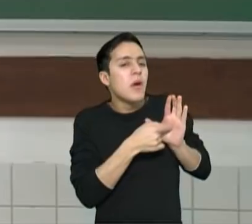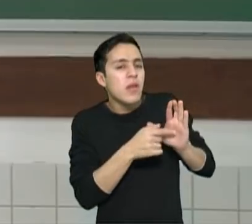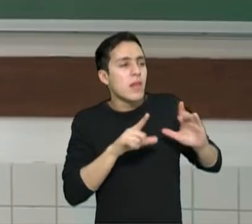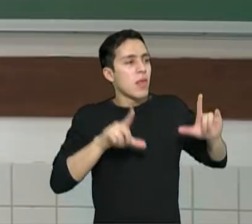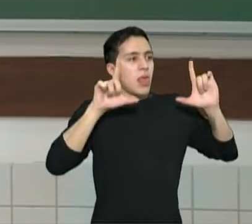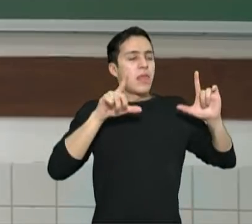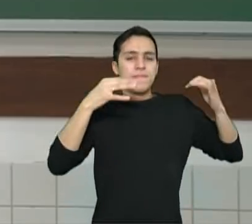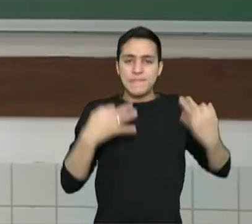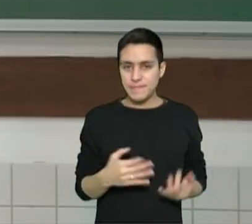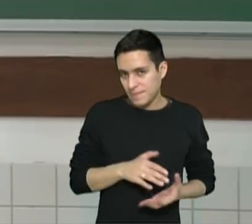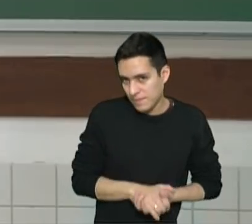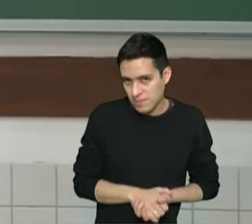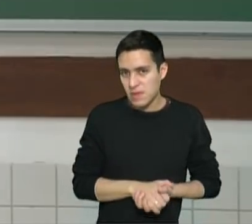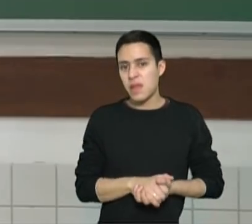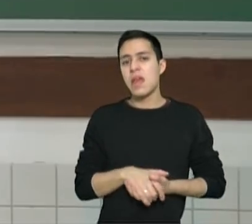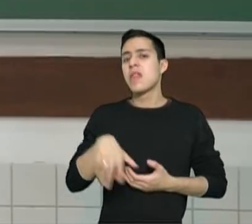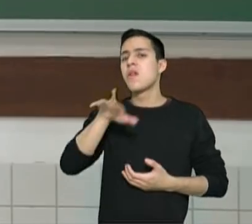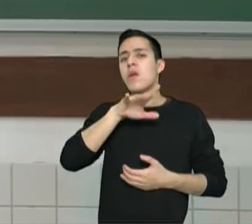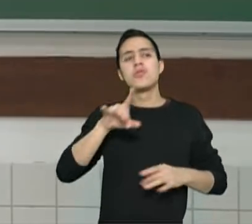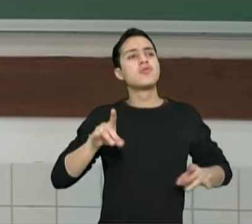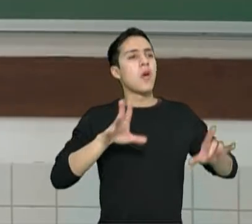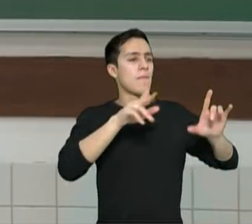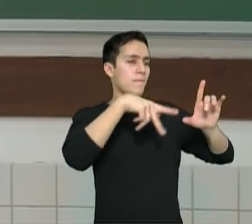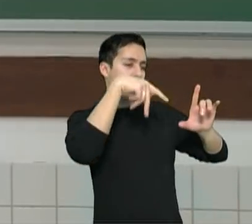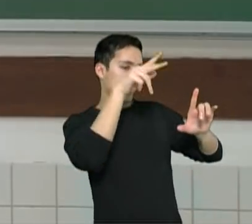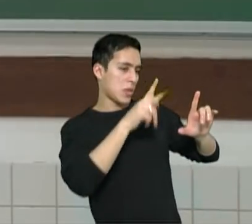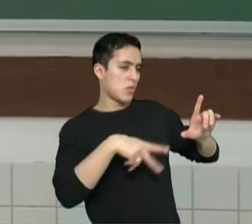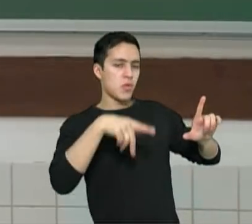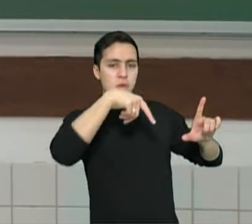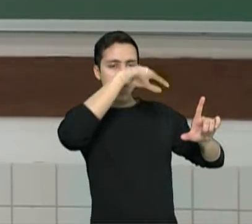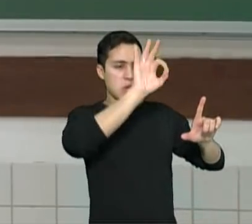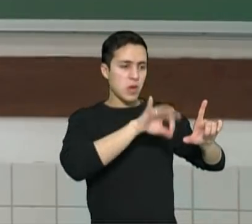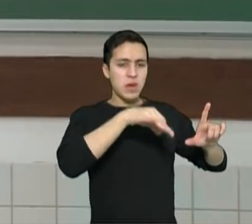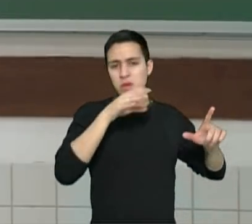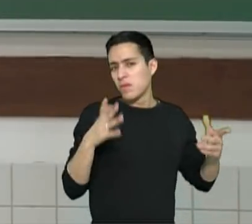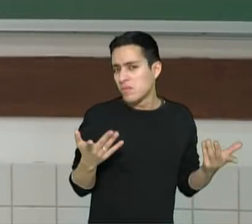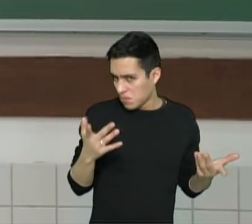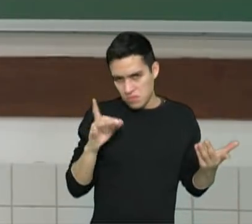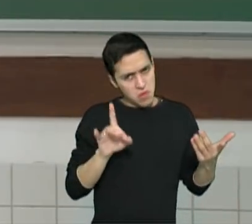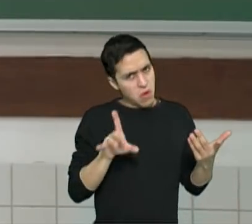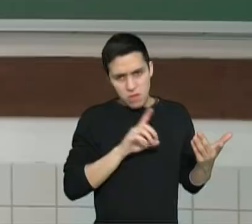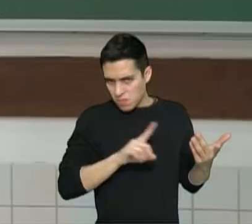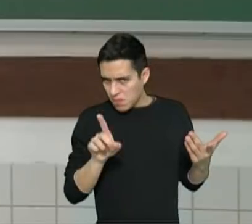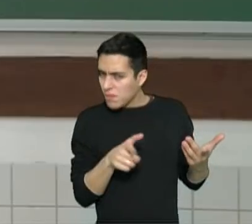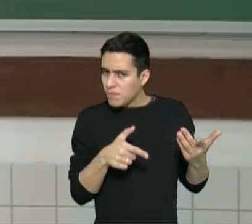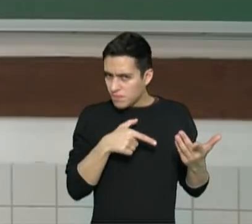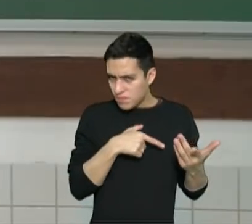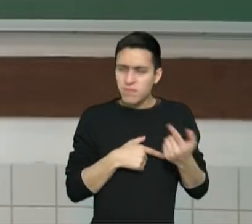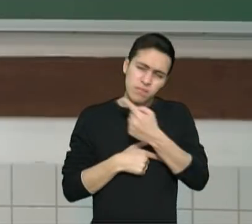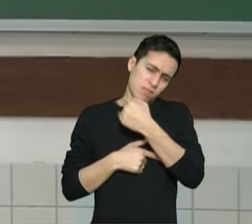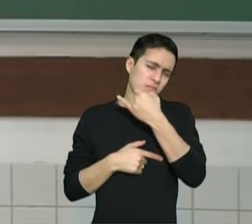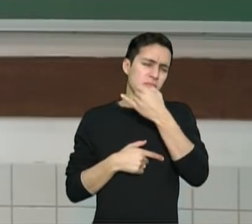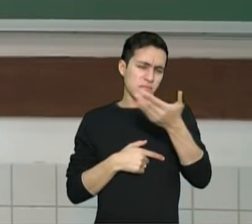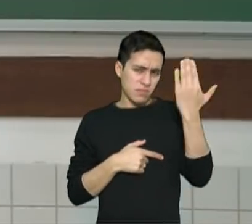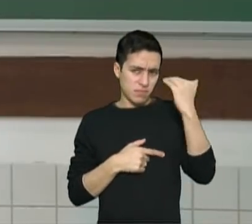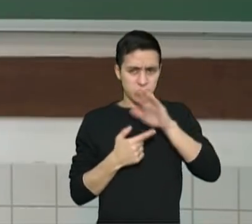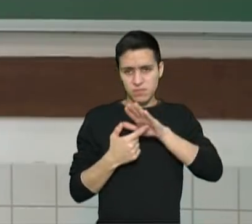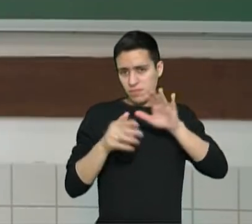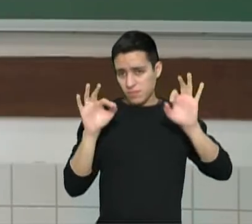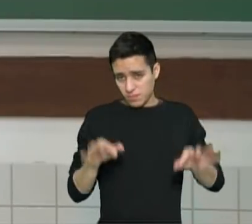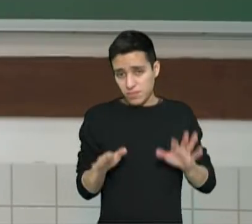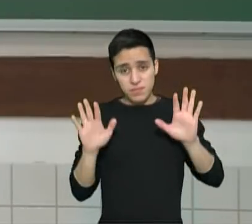Então, assim, não era apenas pinturas, né? No caso aqui a gente teve o exemplo da pintura, né, da Índia Tupi, do